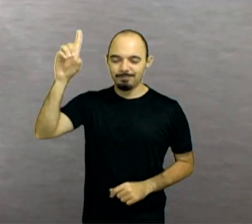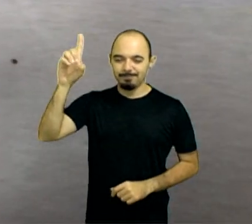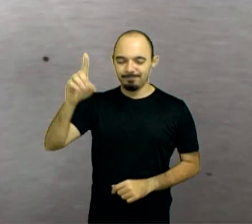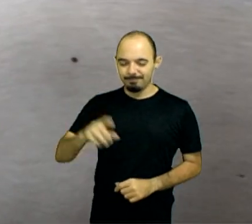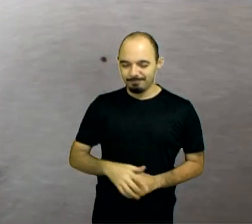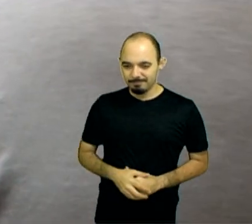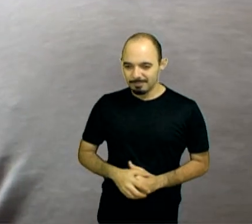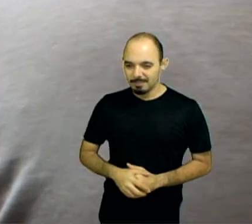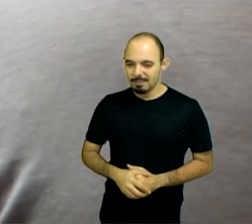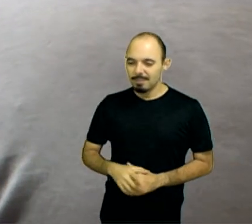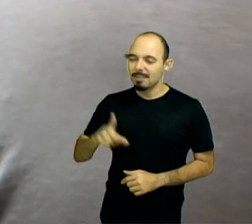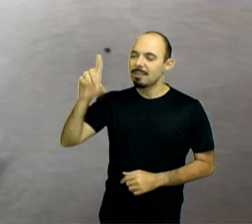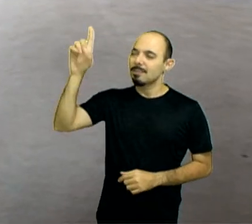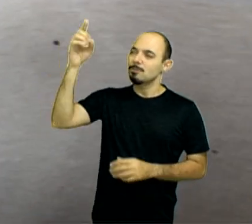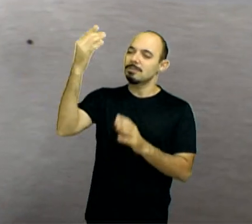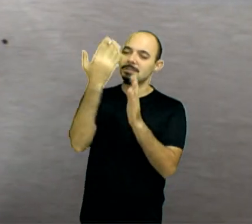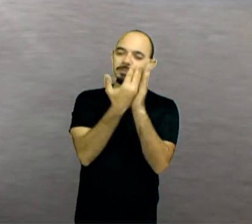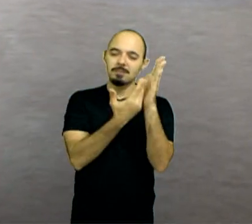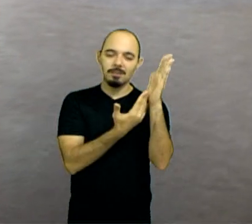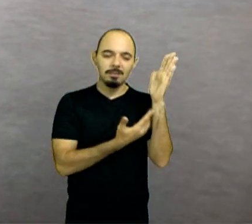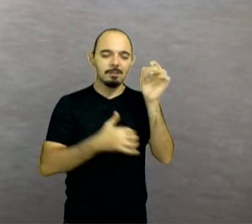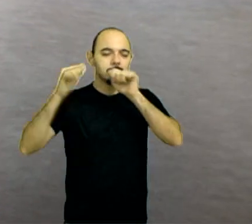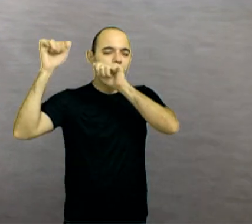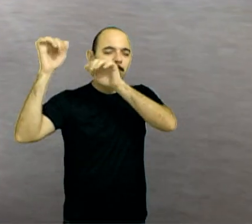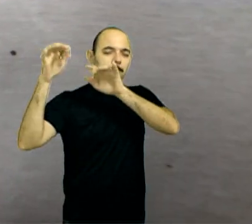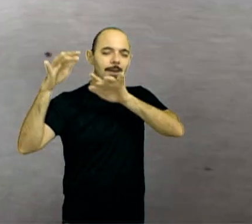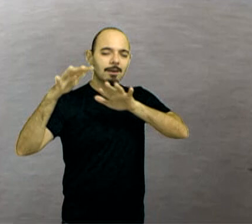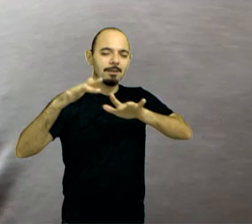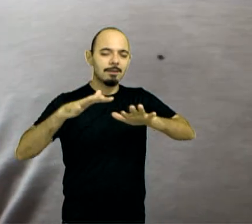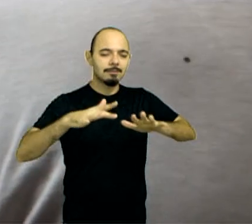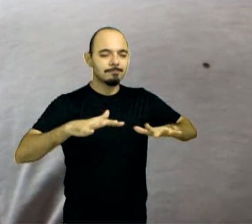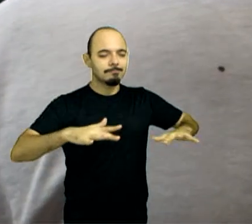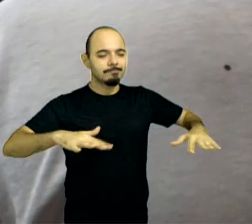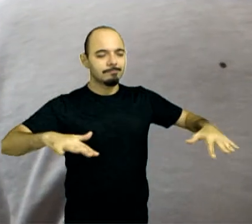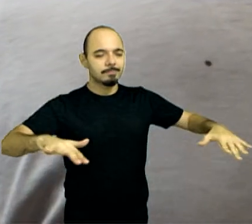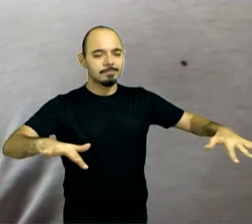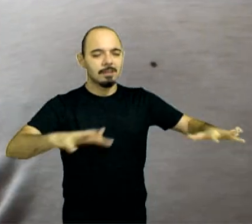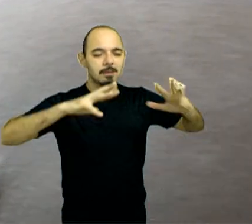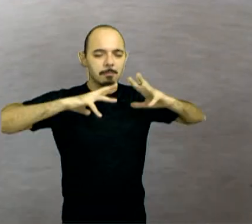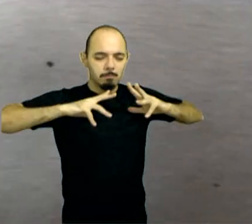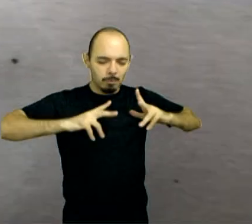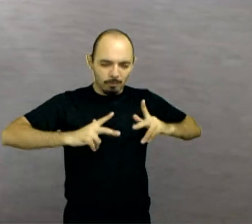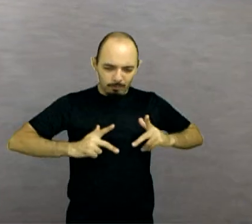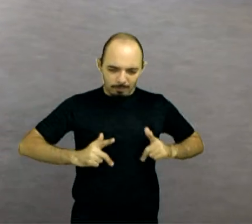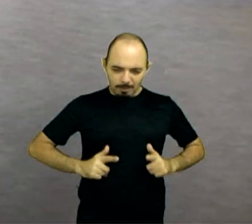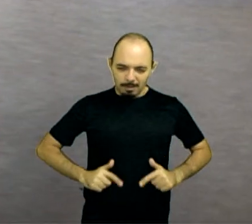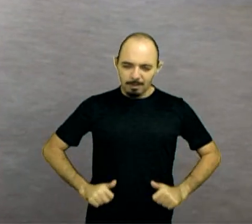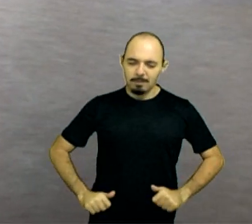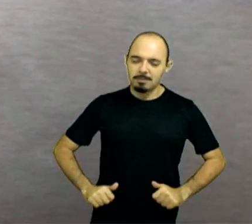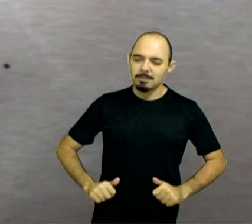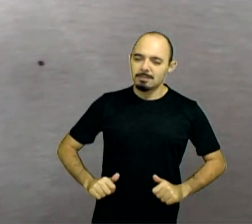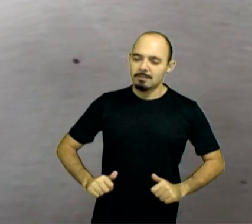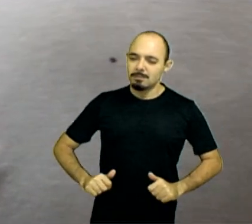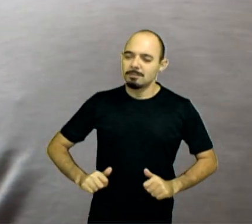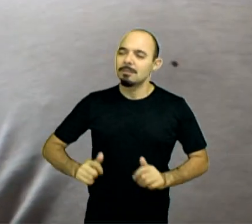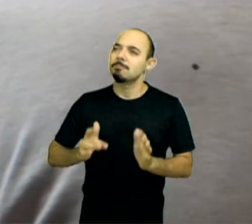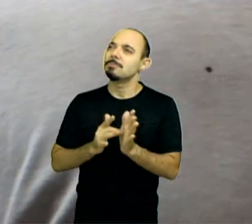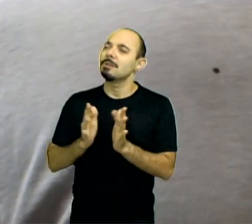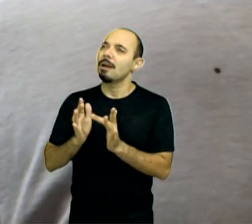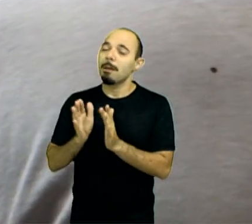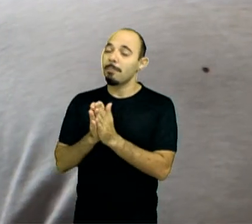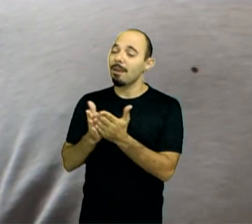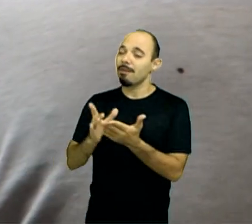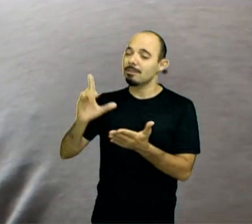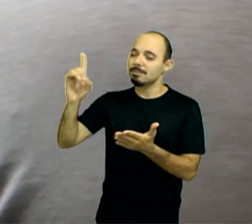Cubra com Teu sangue, Senhor. Oh, Deus amado, nós recebemos a Tua palavra.